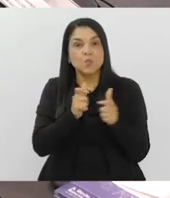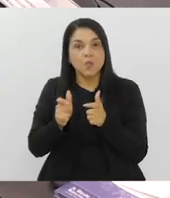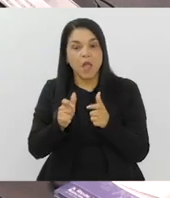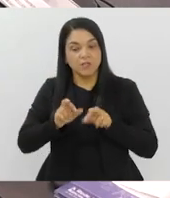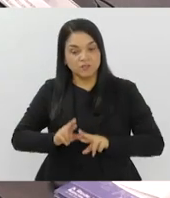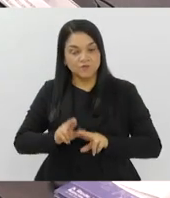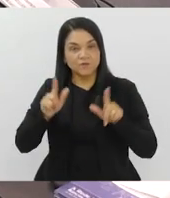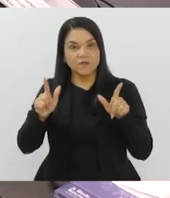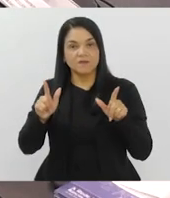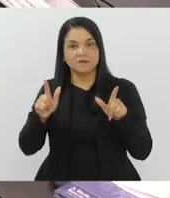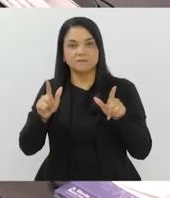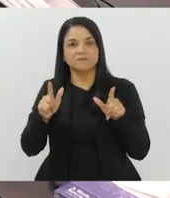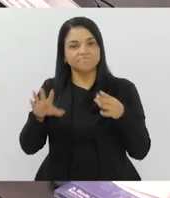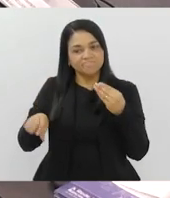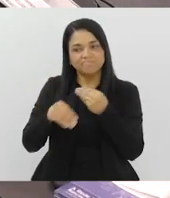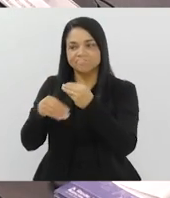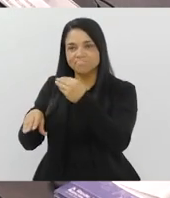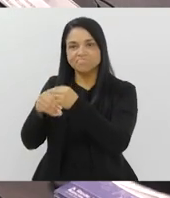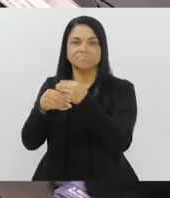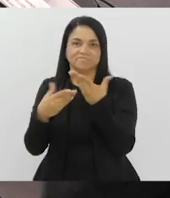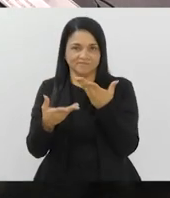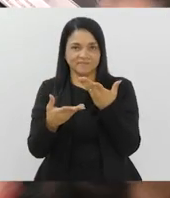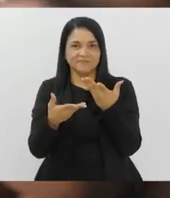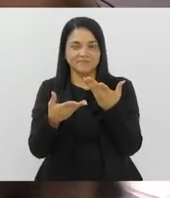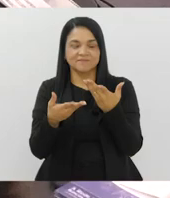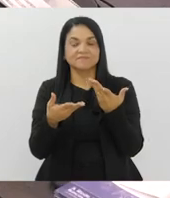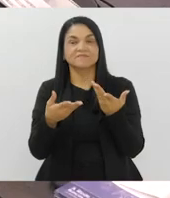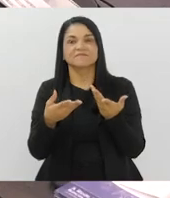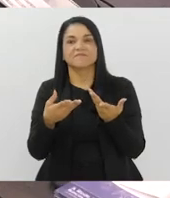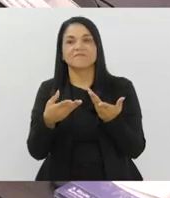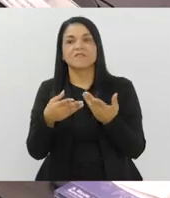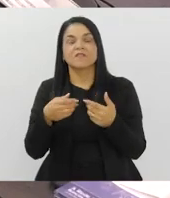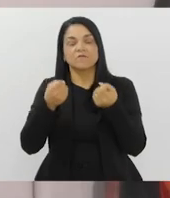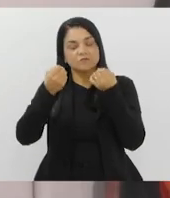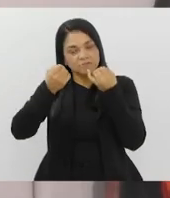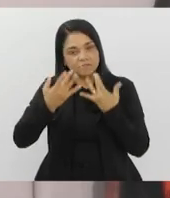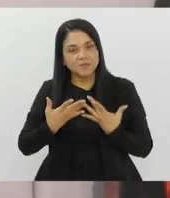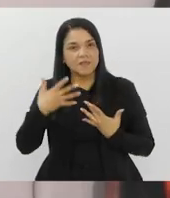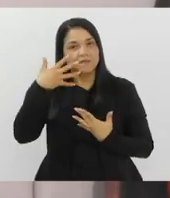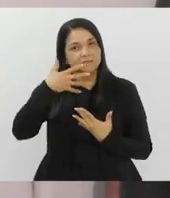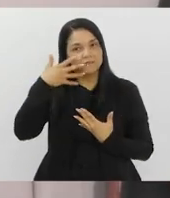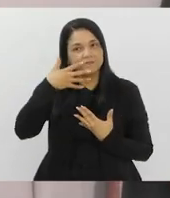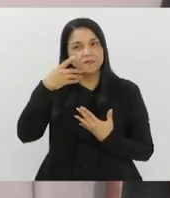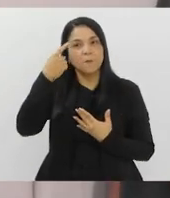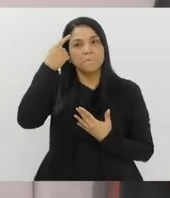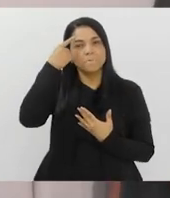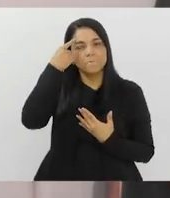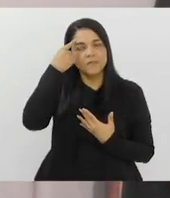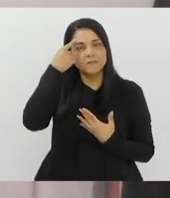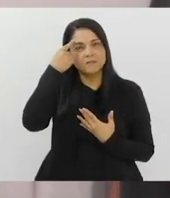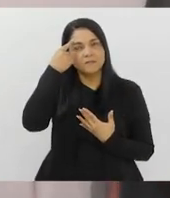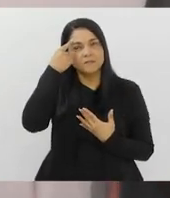diferente e complementar umas às outras, né? Então, eu vou falar aqui pensando mais especificamente, né,